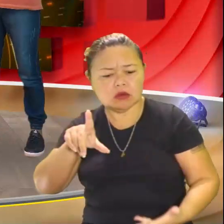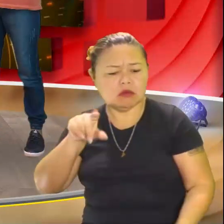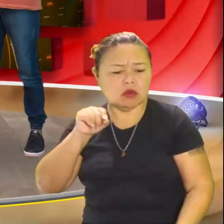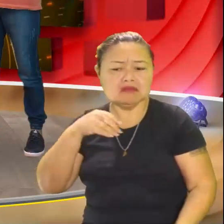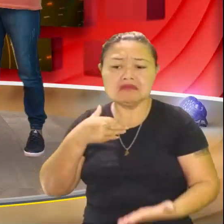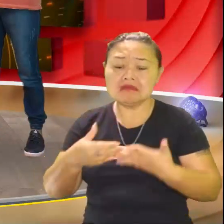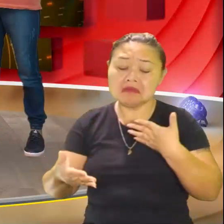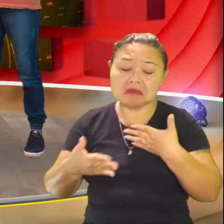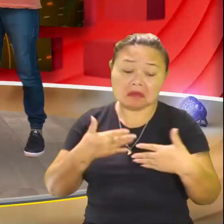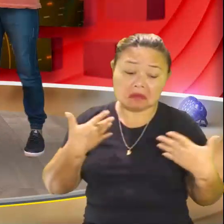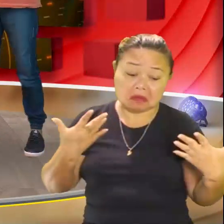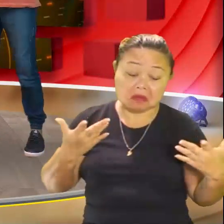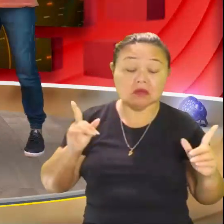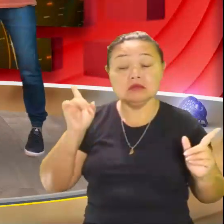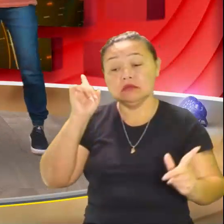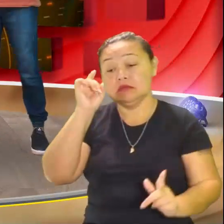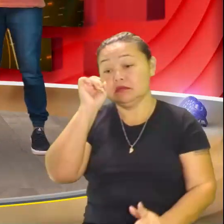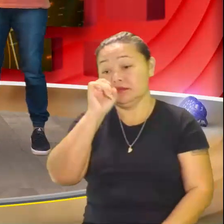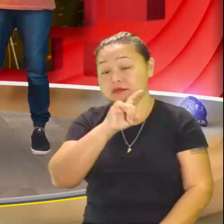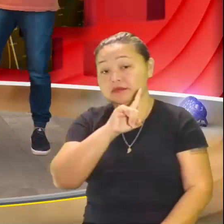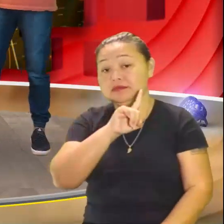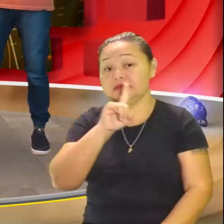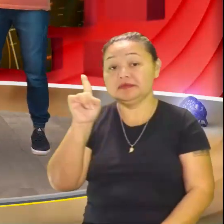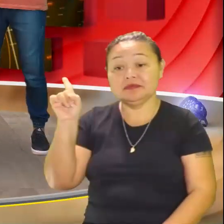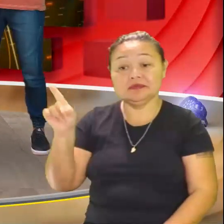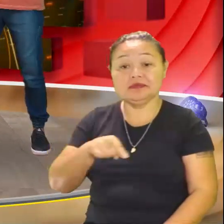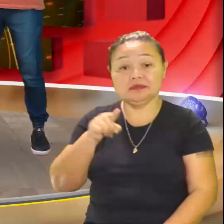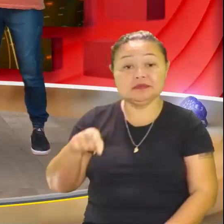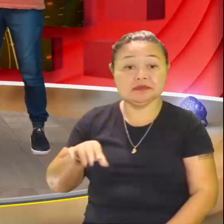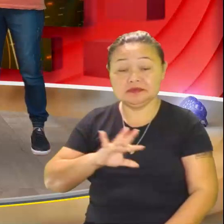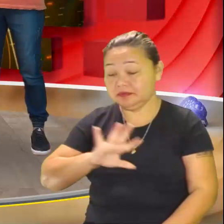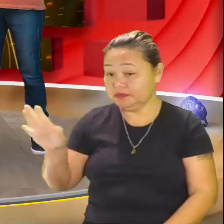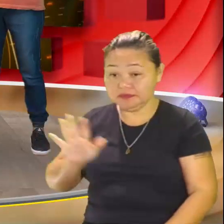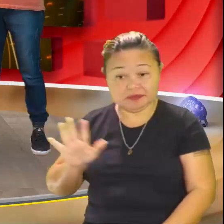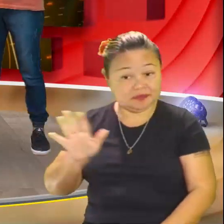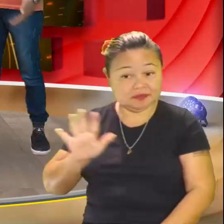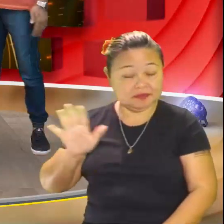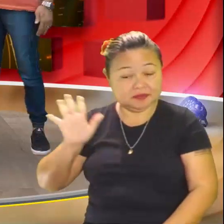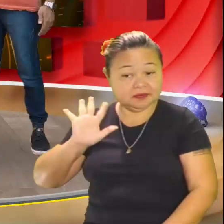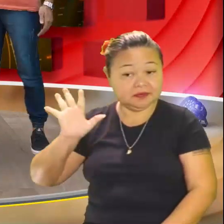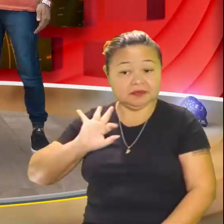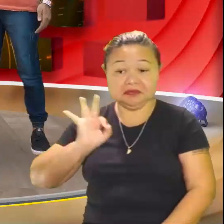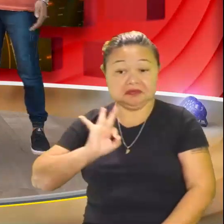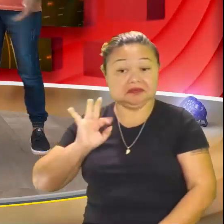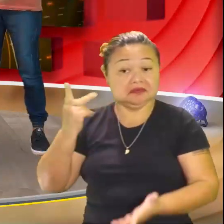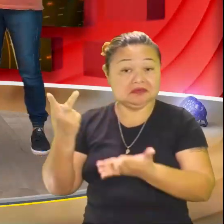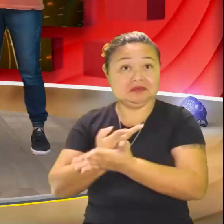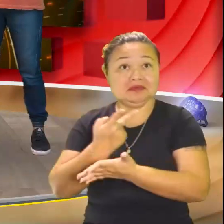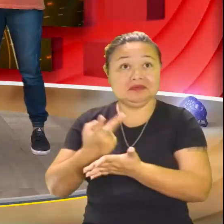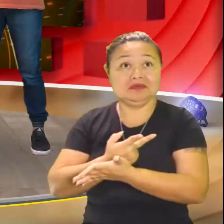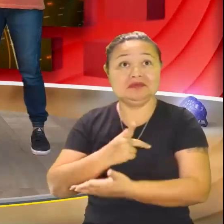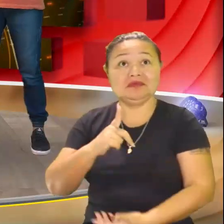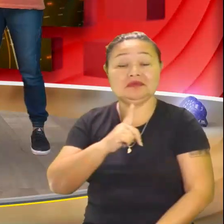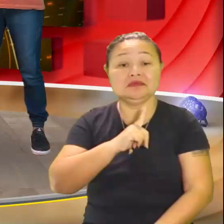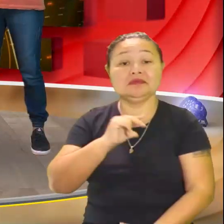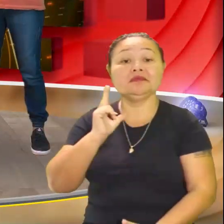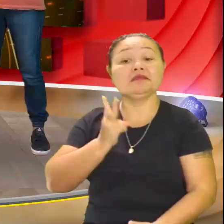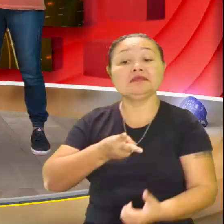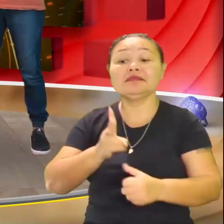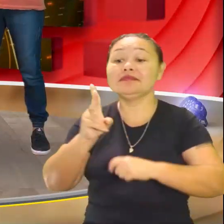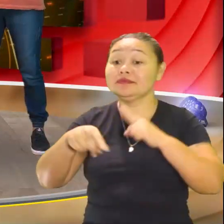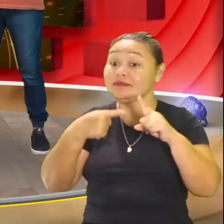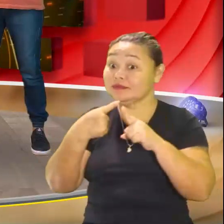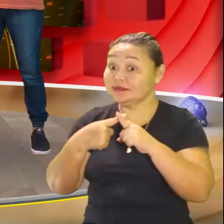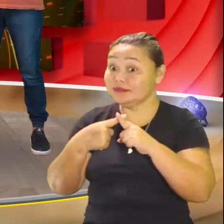marcou aleatório? Difícil. Tá, se a gente anulou essa, né? Essa aqui anula aquela. A gente torna sempre o